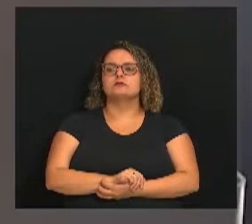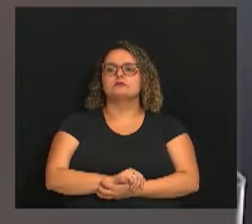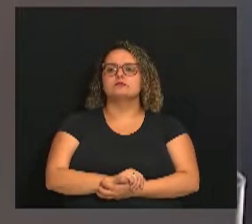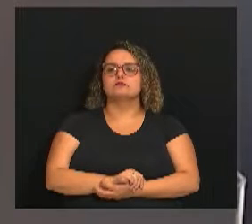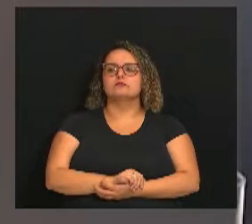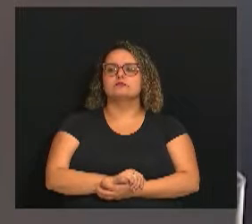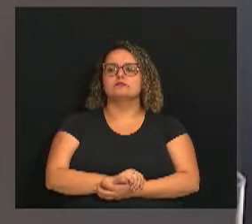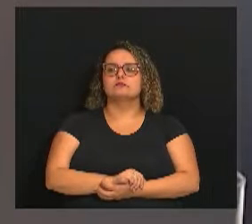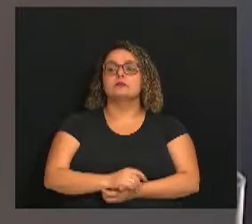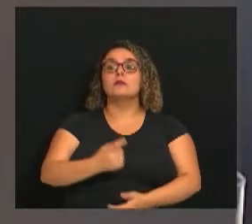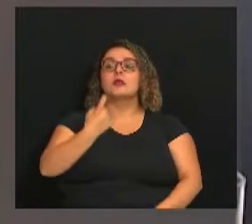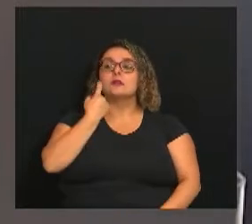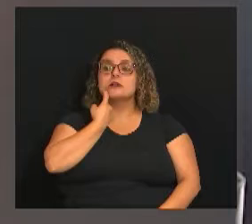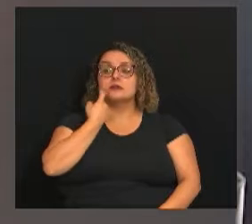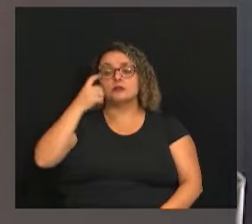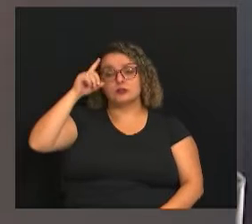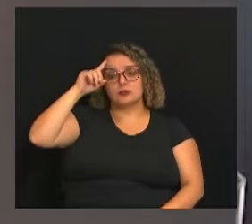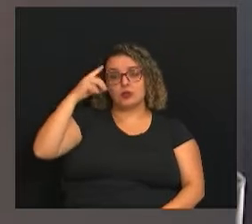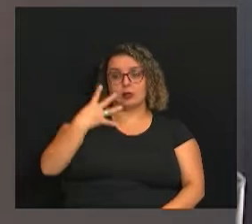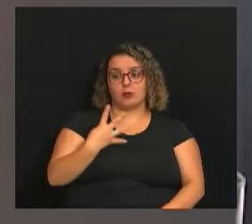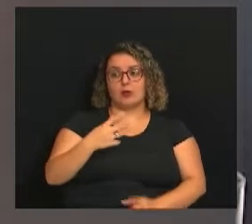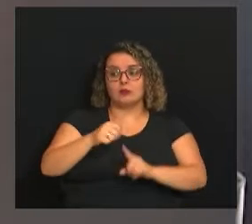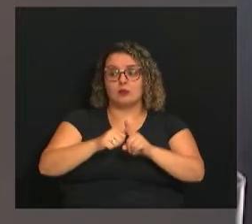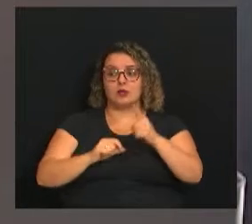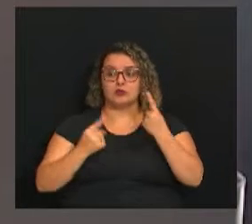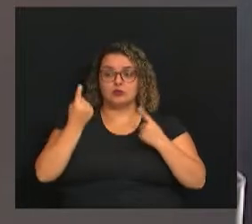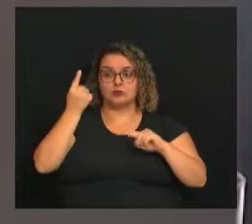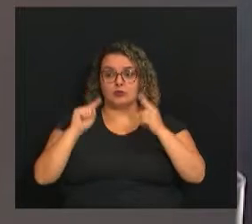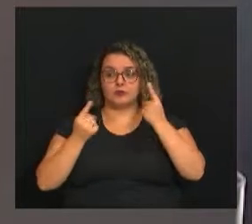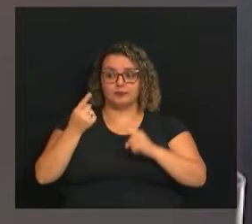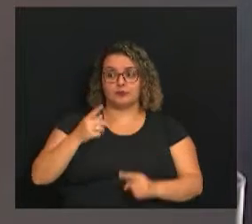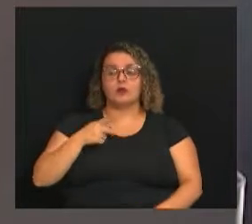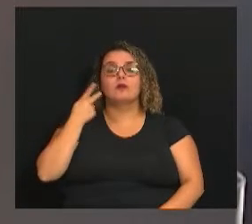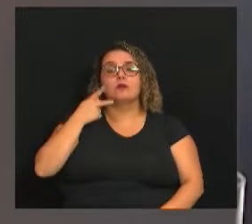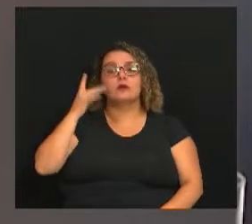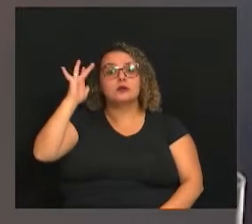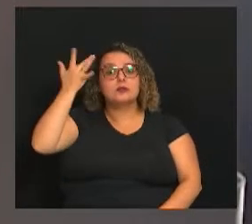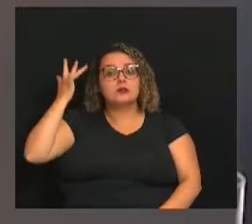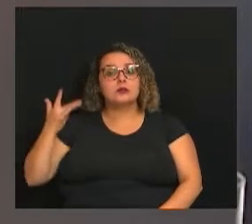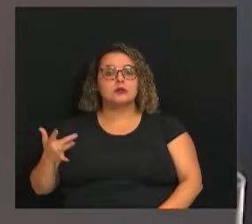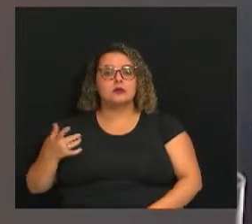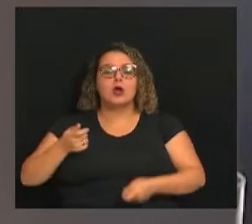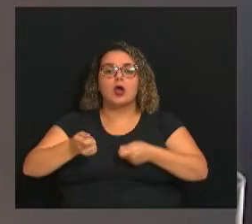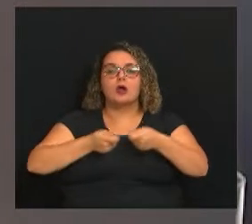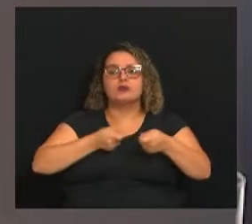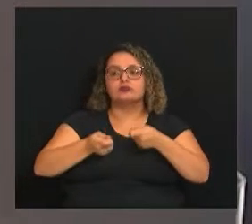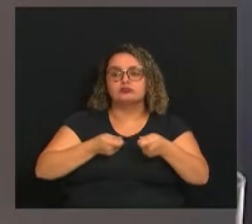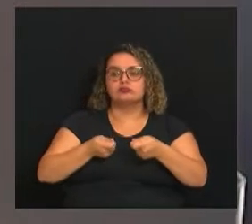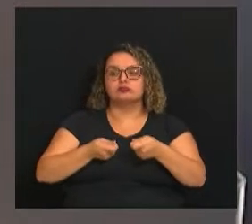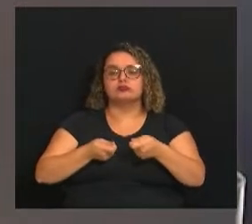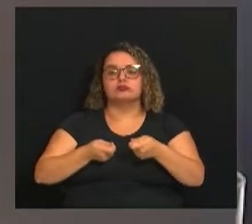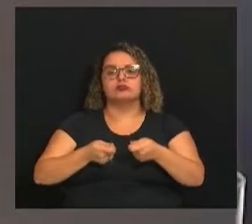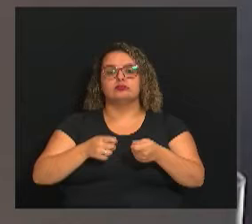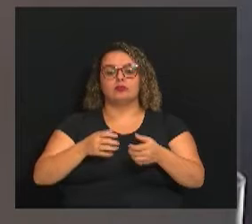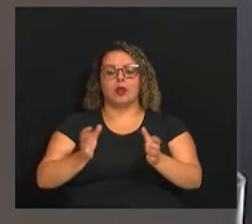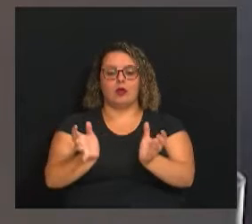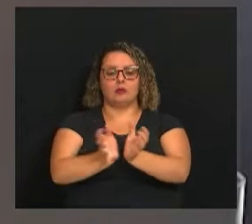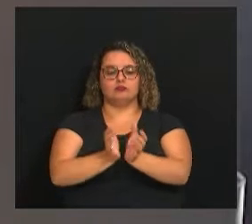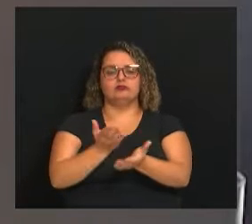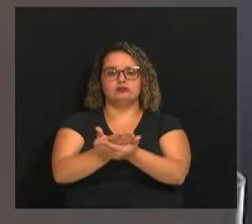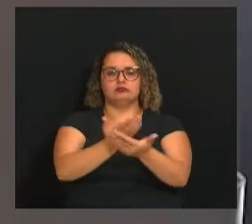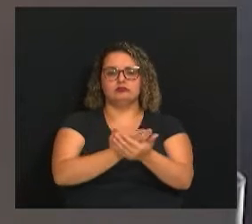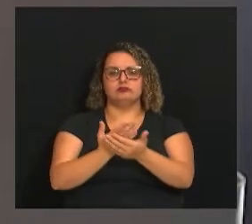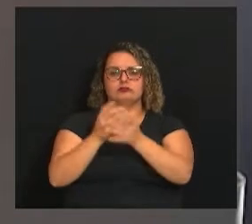Uma sexta-feira, dia 4 de fevereiro, a vereadora Guida Calisto comandou a reunião da Comissão Especial de Estudos